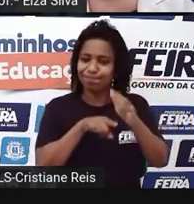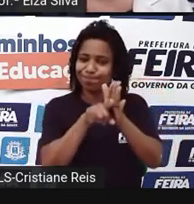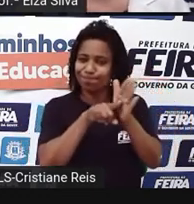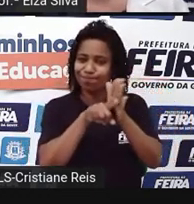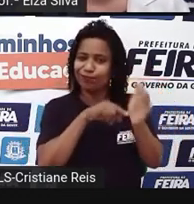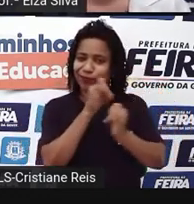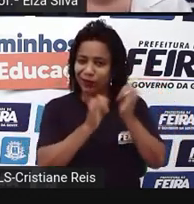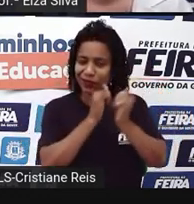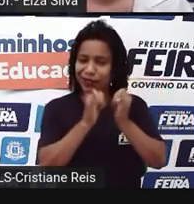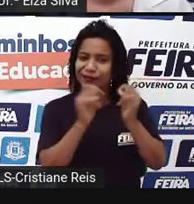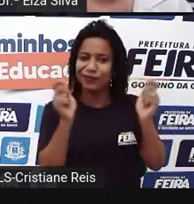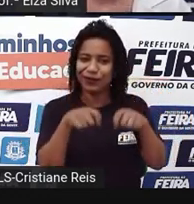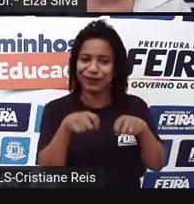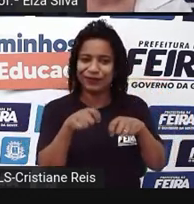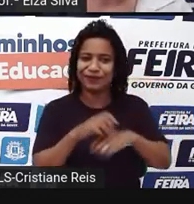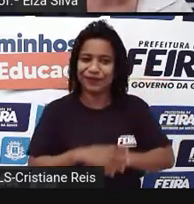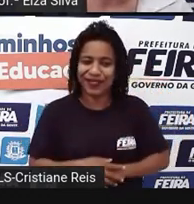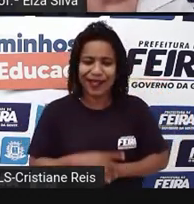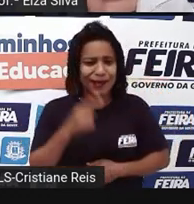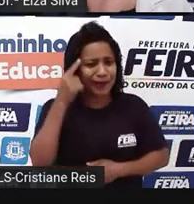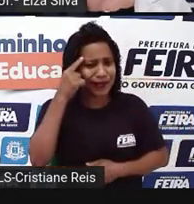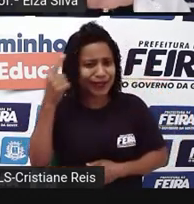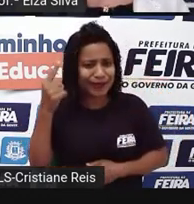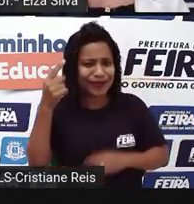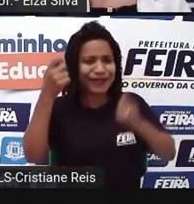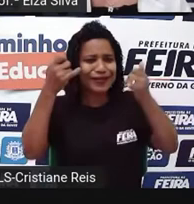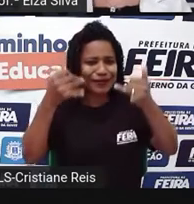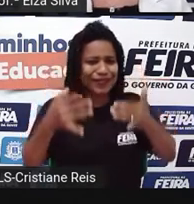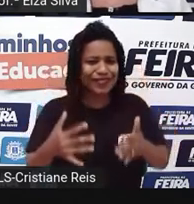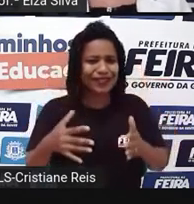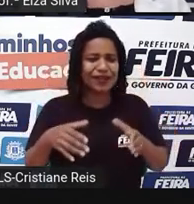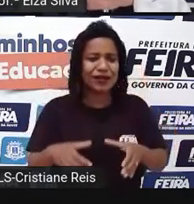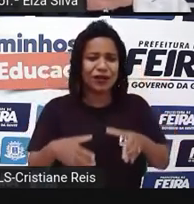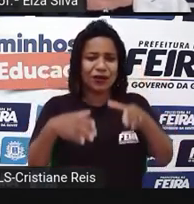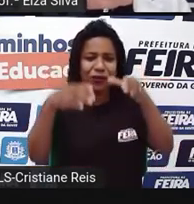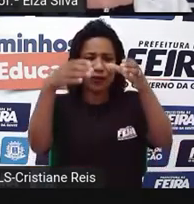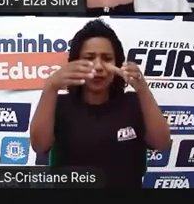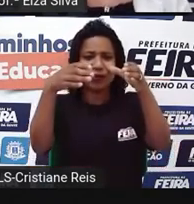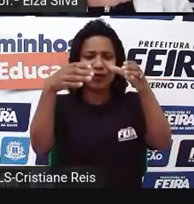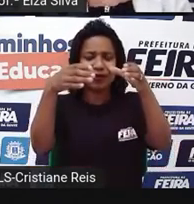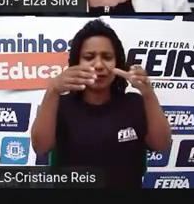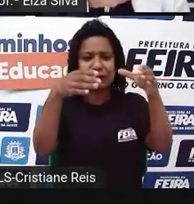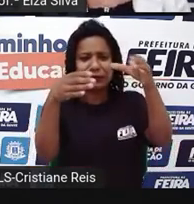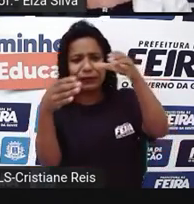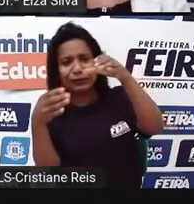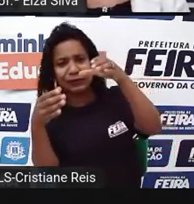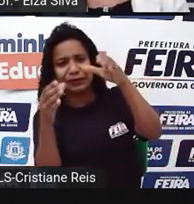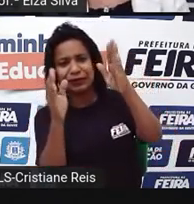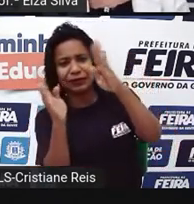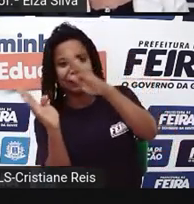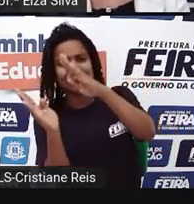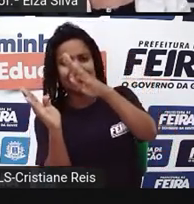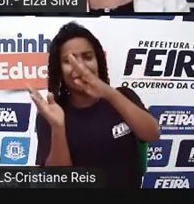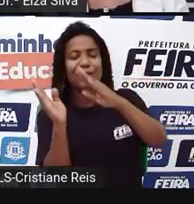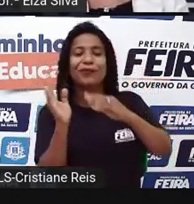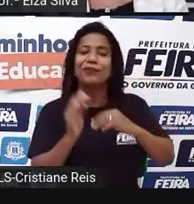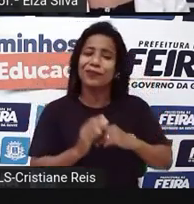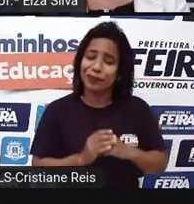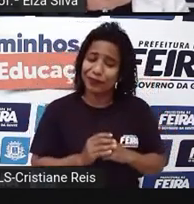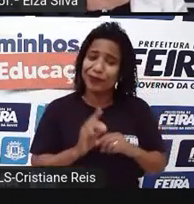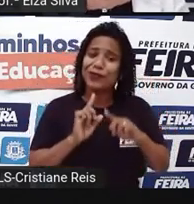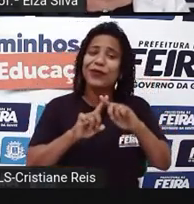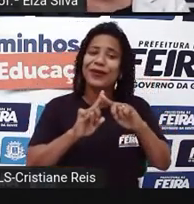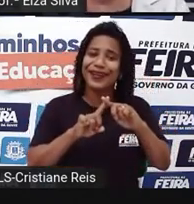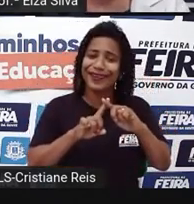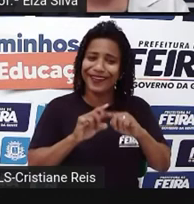que que ela inclinou? O que foi que aconteceu? Está relacionada ao solo. O solo onde ela foi